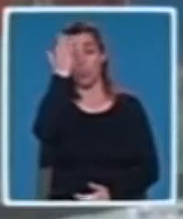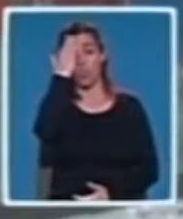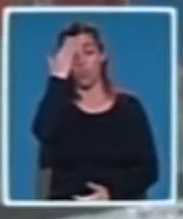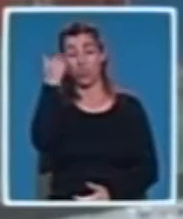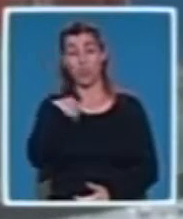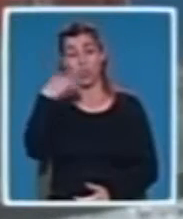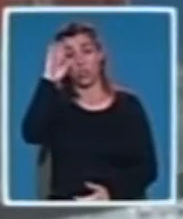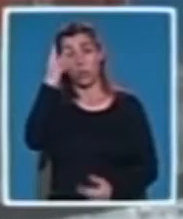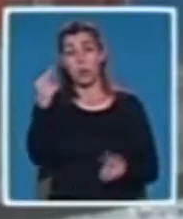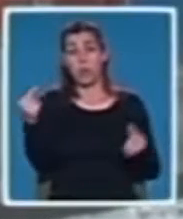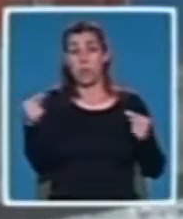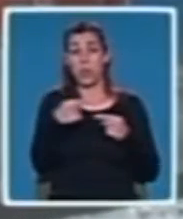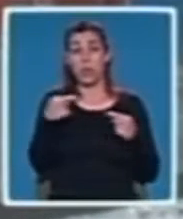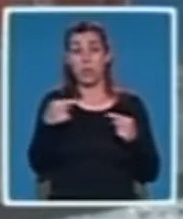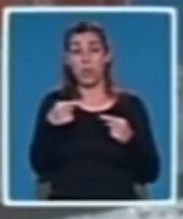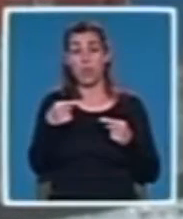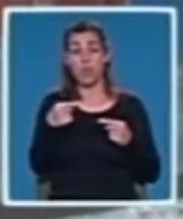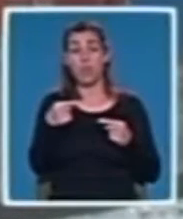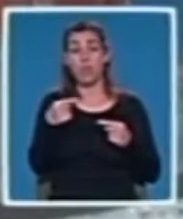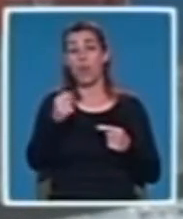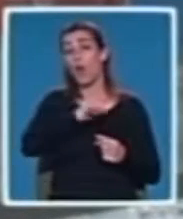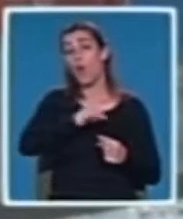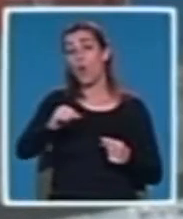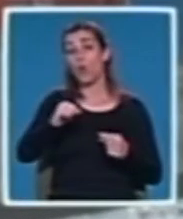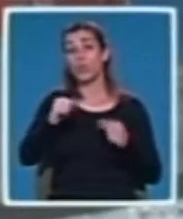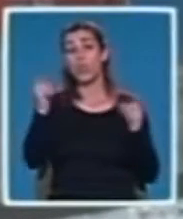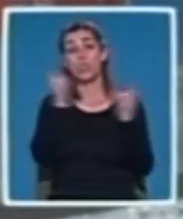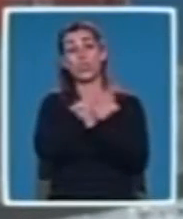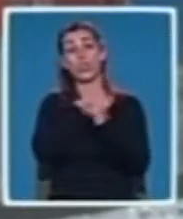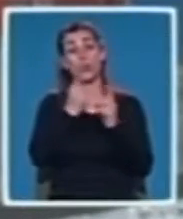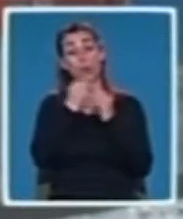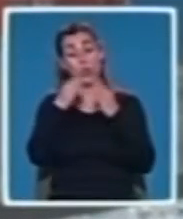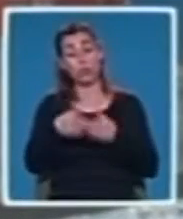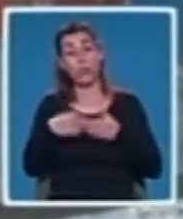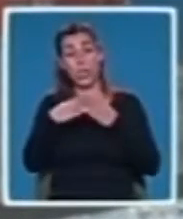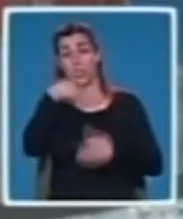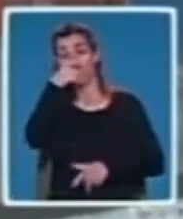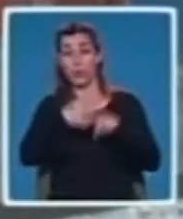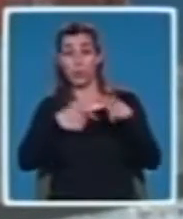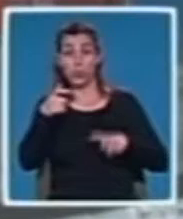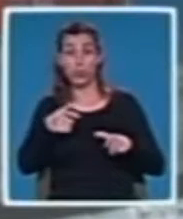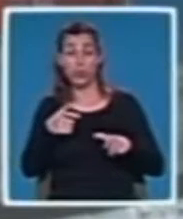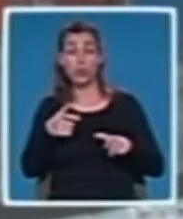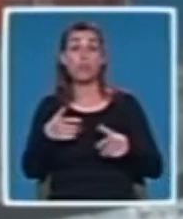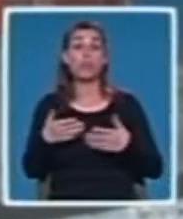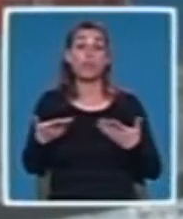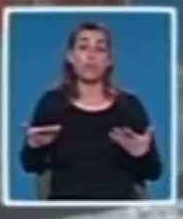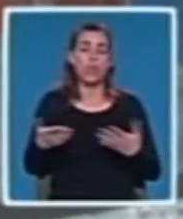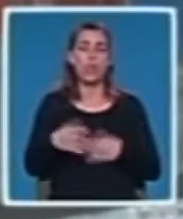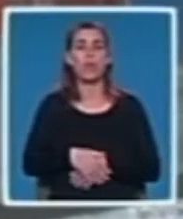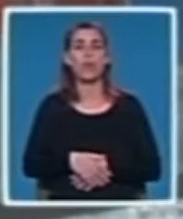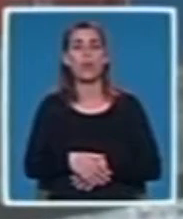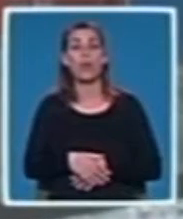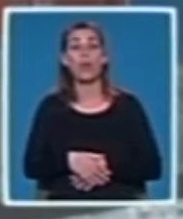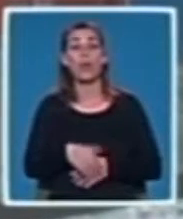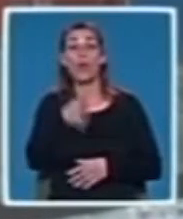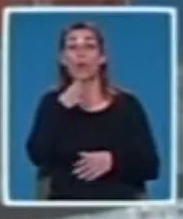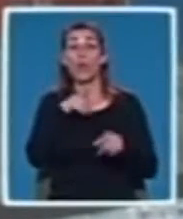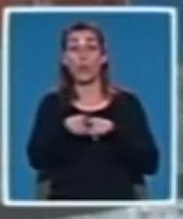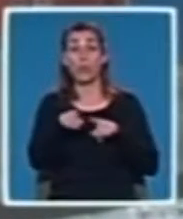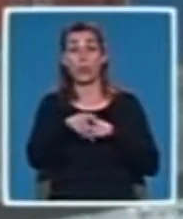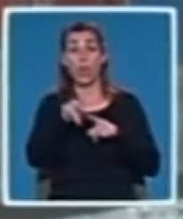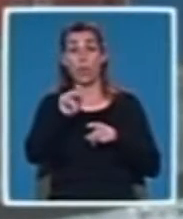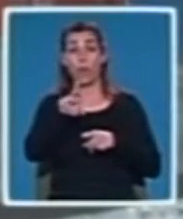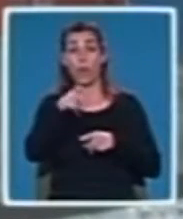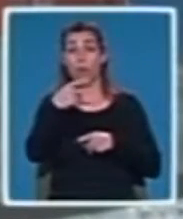saber que o cd s pessoas encontra o transporte marítimo de passageiros ou seja dje o ditador tolima